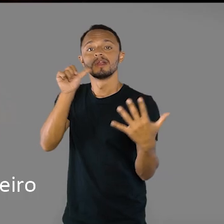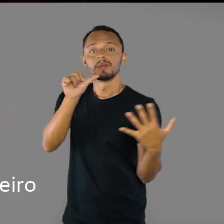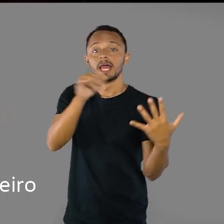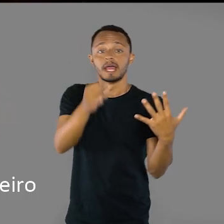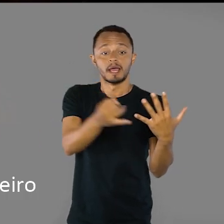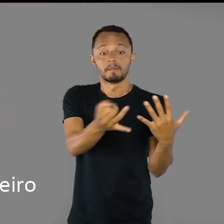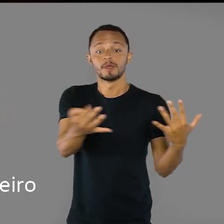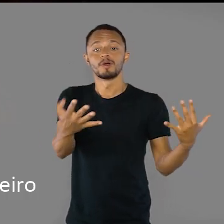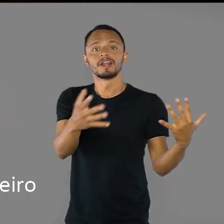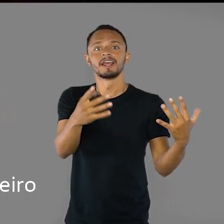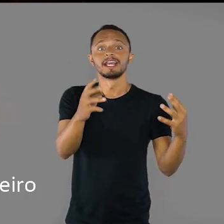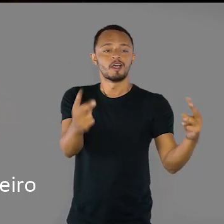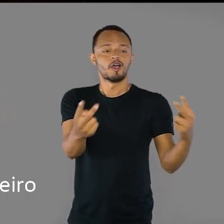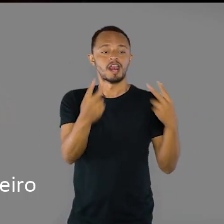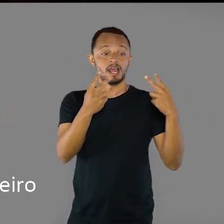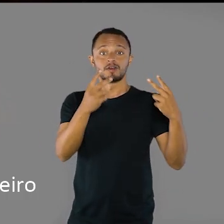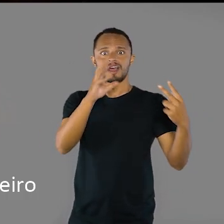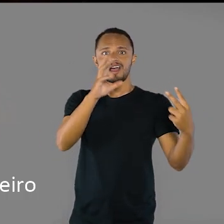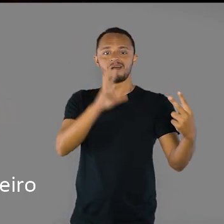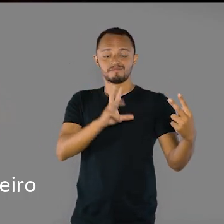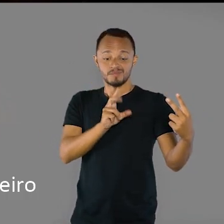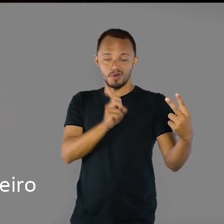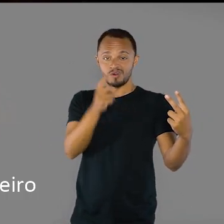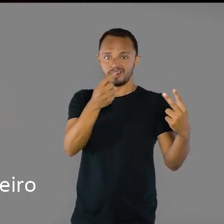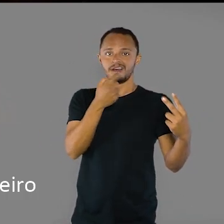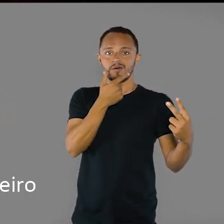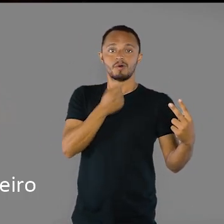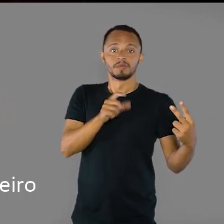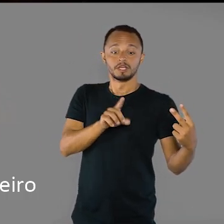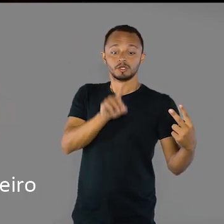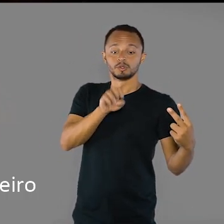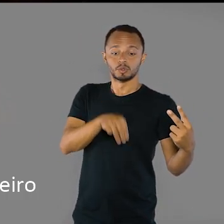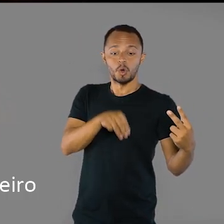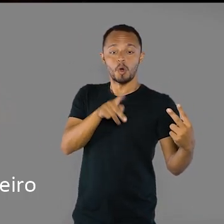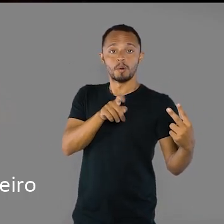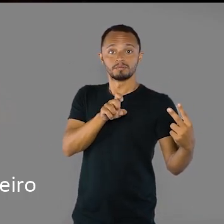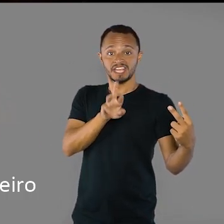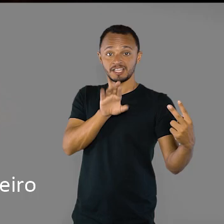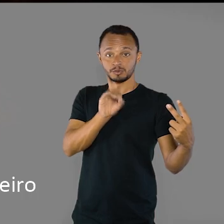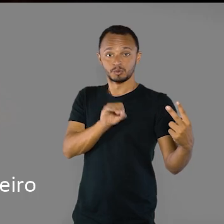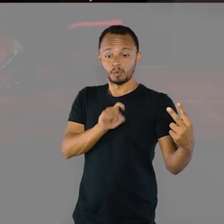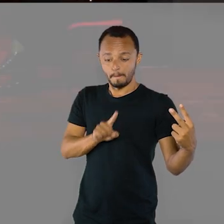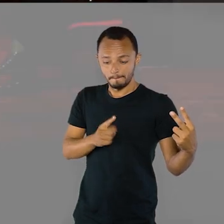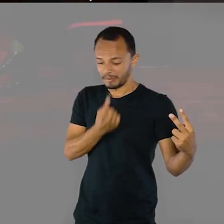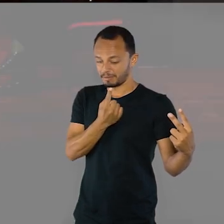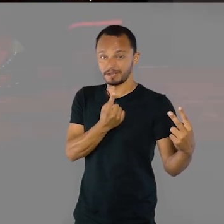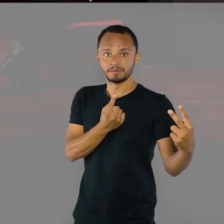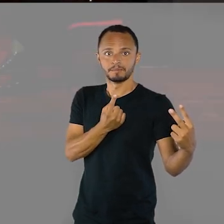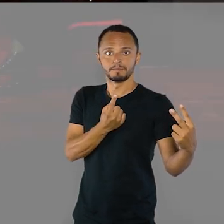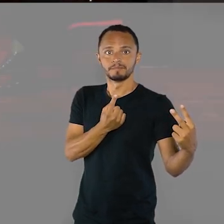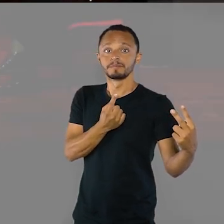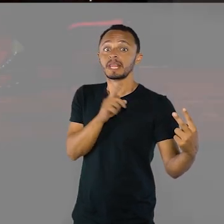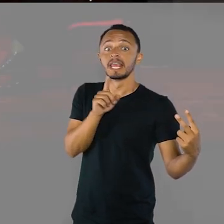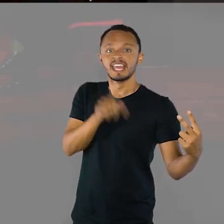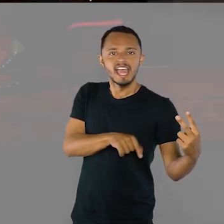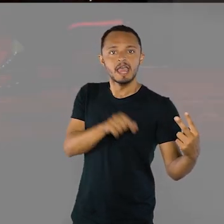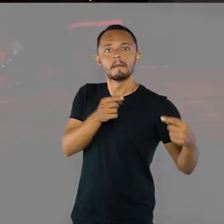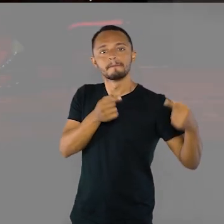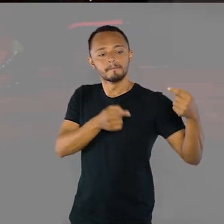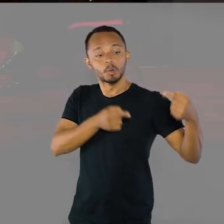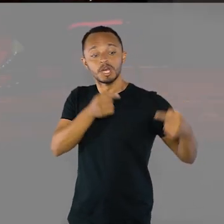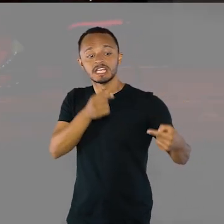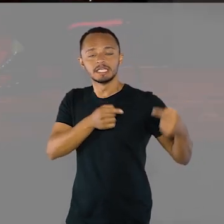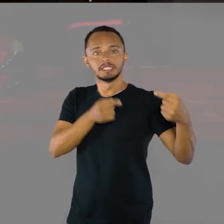quase, né? Apaixonada pela figura do Pedro I. Ele evoca, então, ele desloca esse Dom Pedro, não numa atitude política,